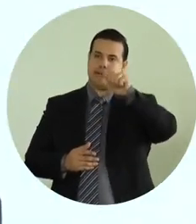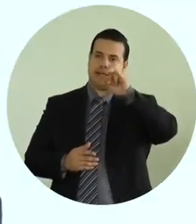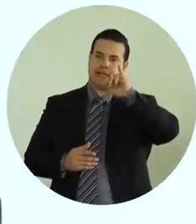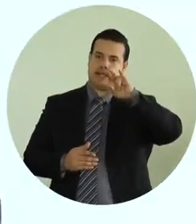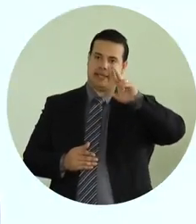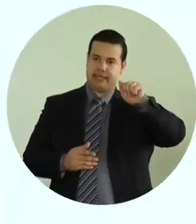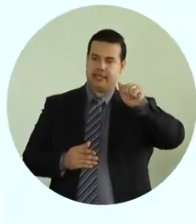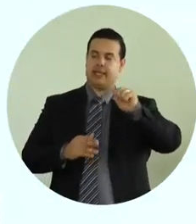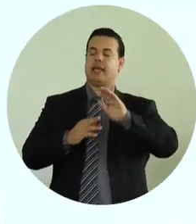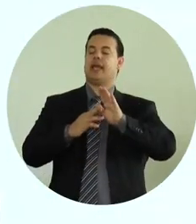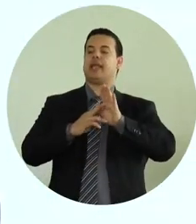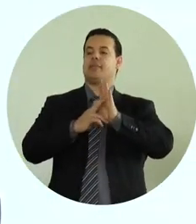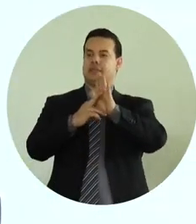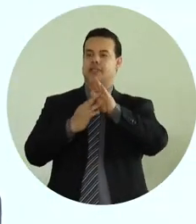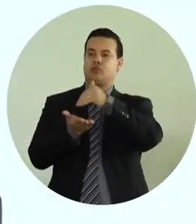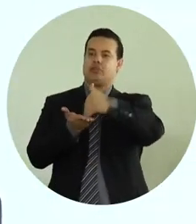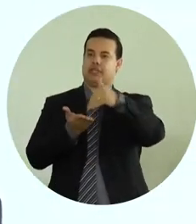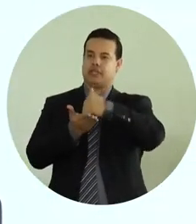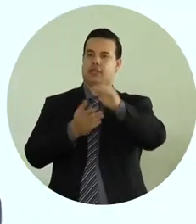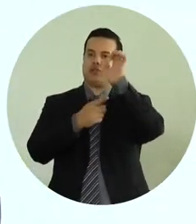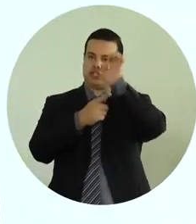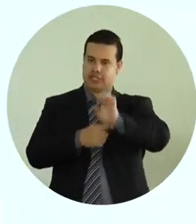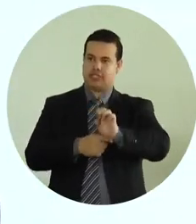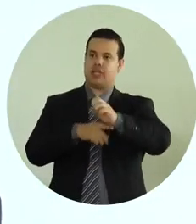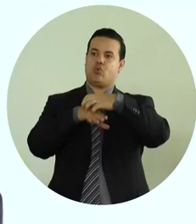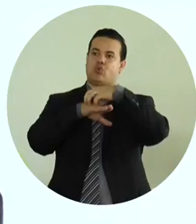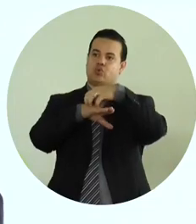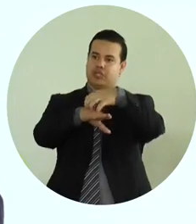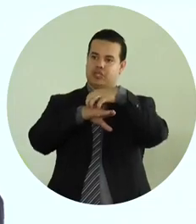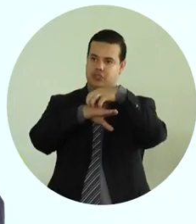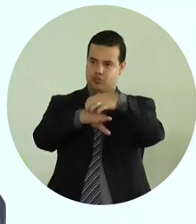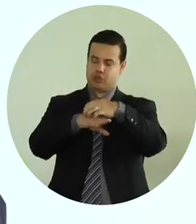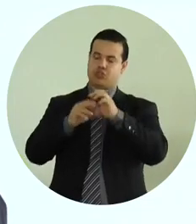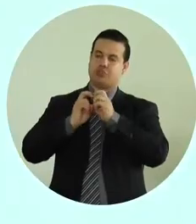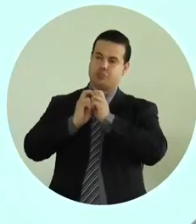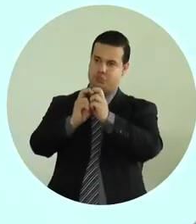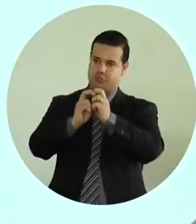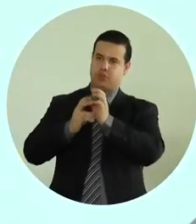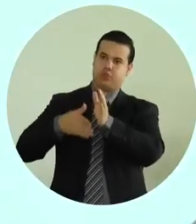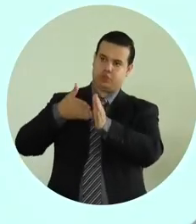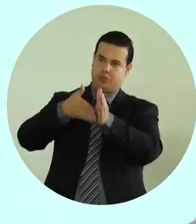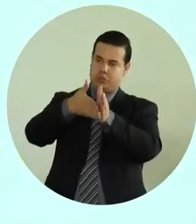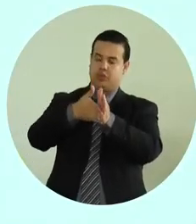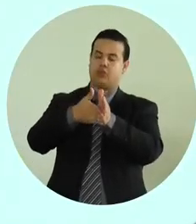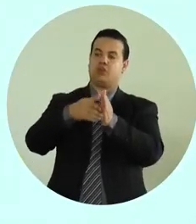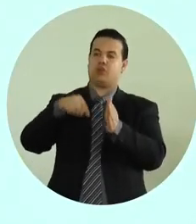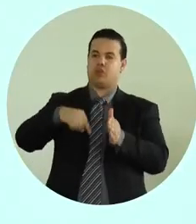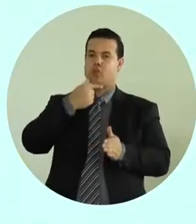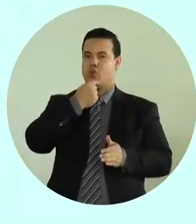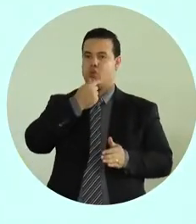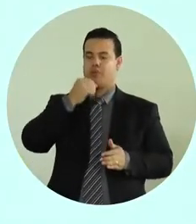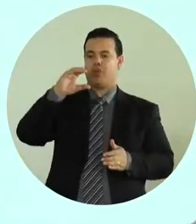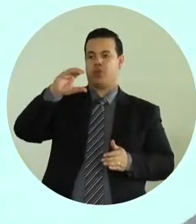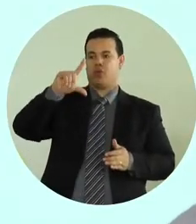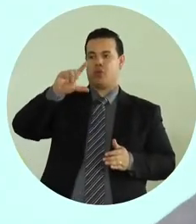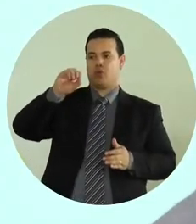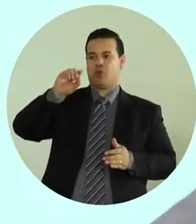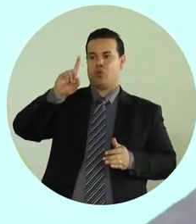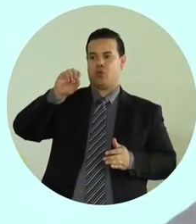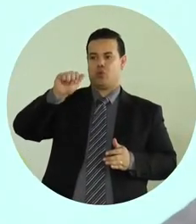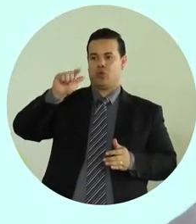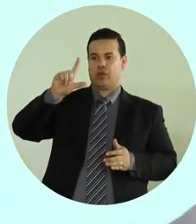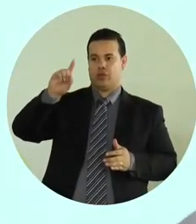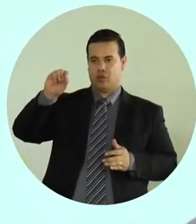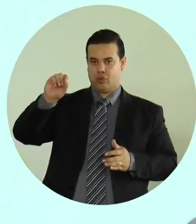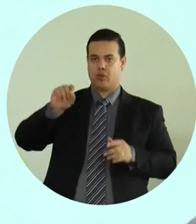Leite, representando o secretário de Estado dos Transportes Metropolitanos, o senhor Clodoaldo Pelicione, a senhora Adriana